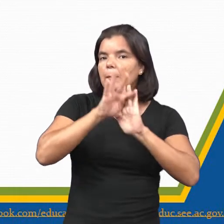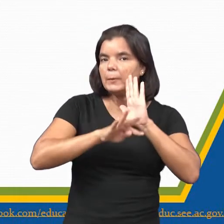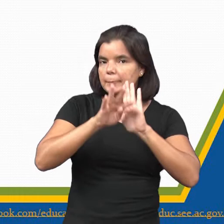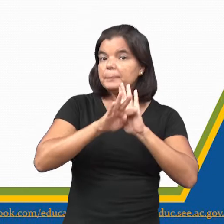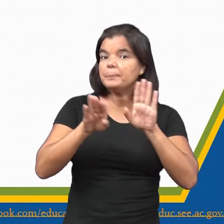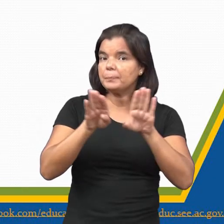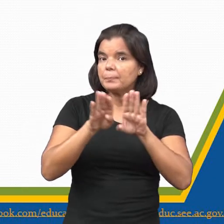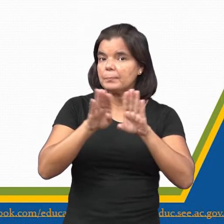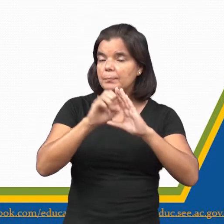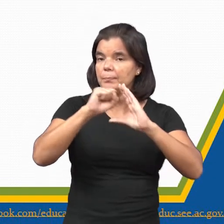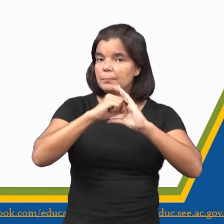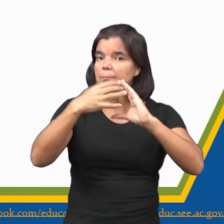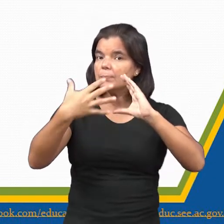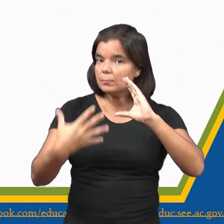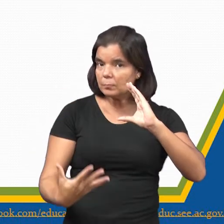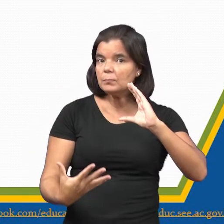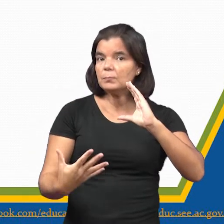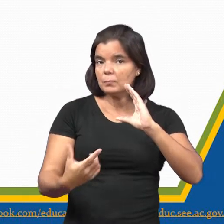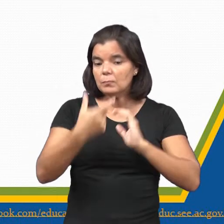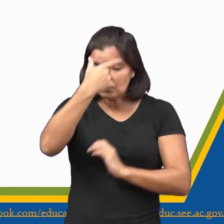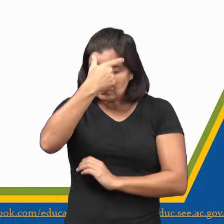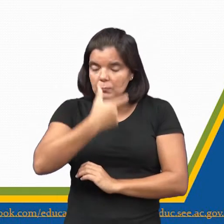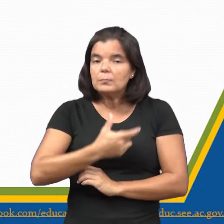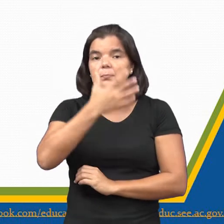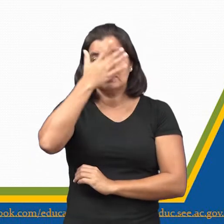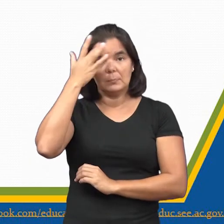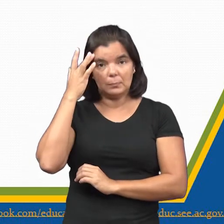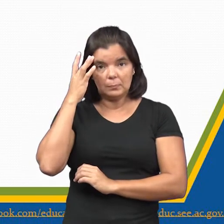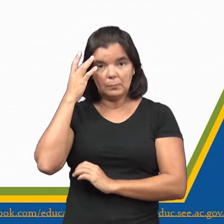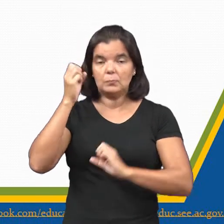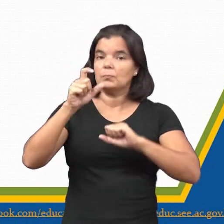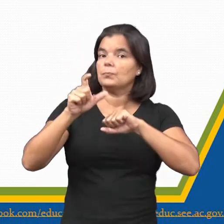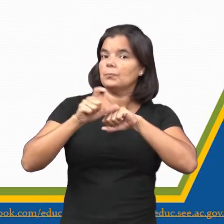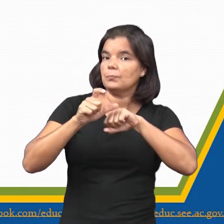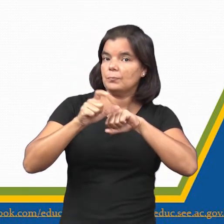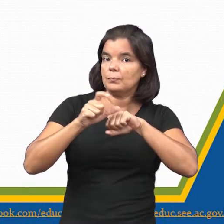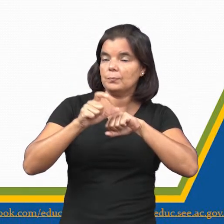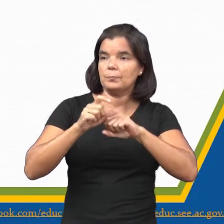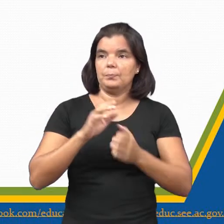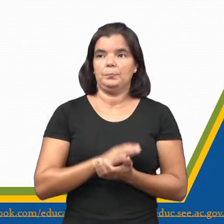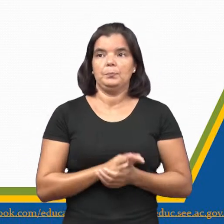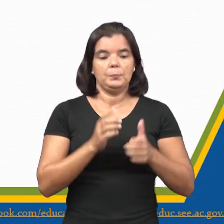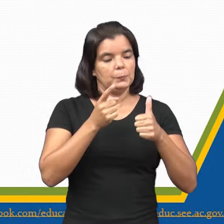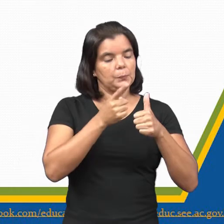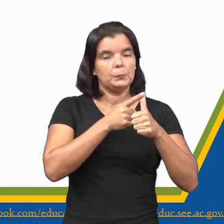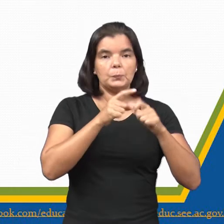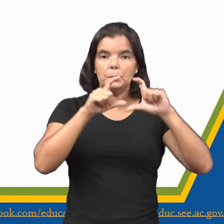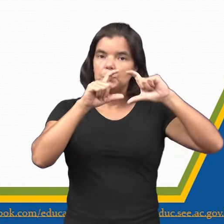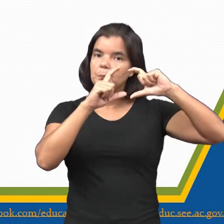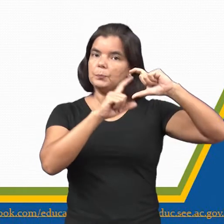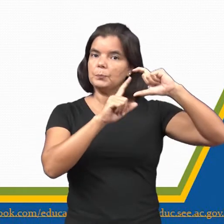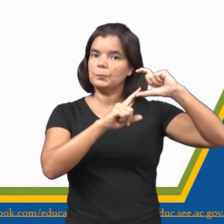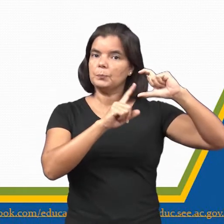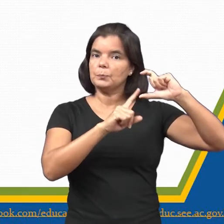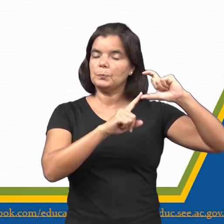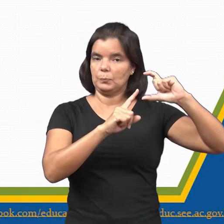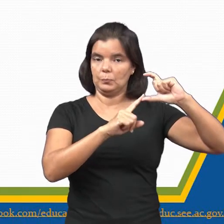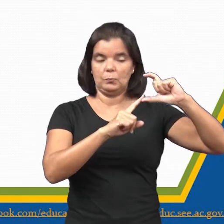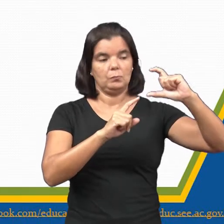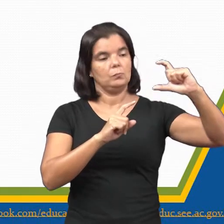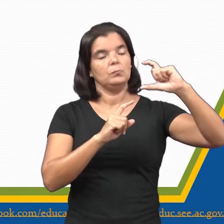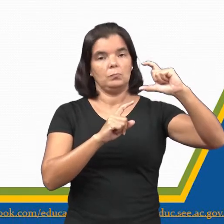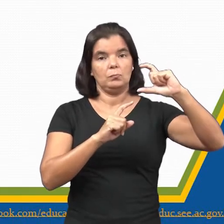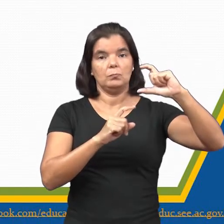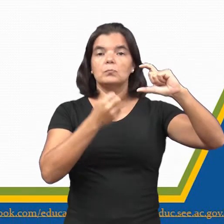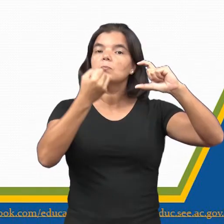relato as características que foram atribuídas para estes substantivos. No primeiro trecho, tem